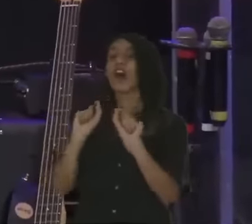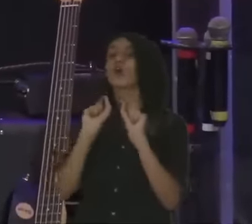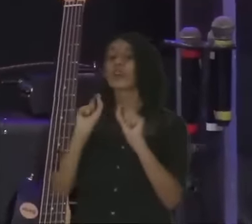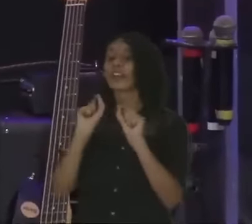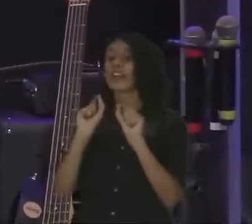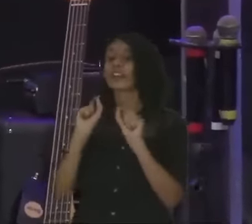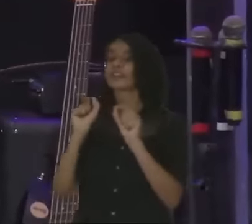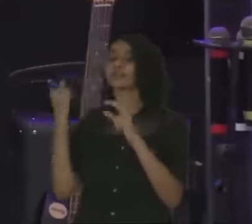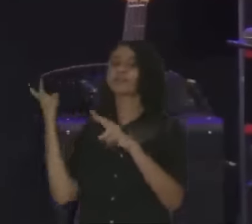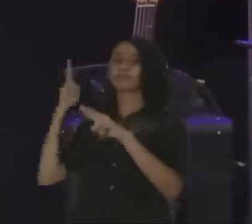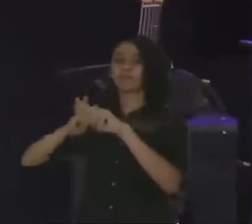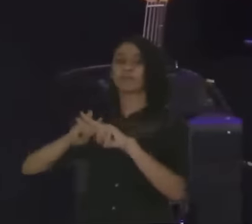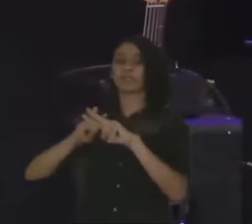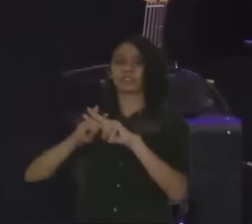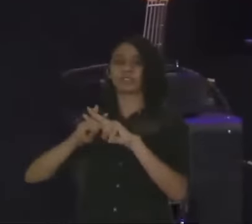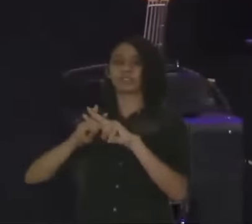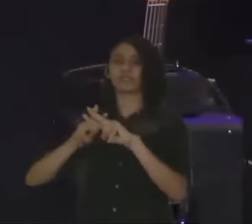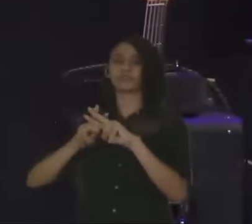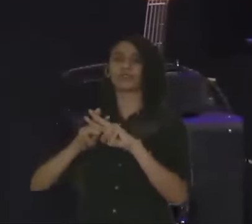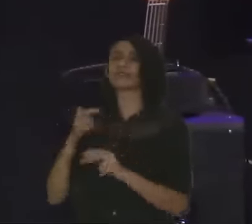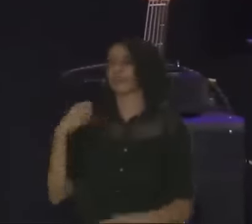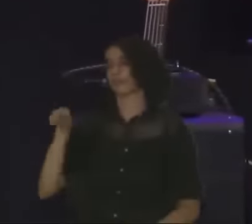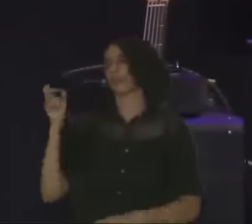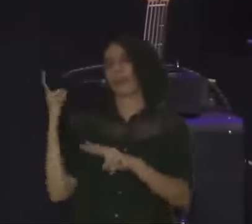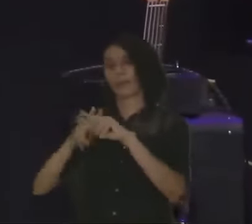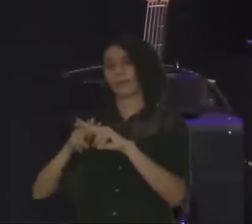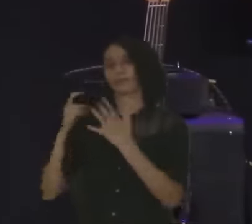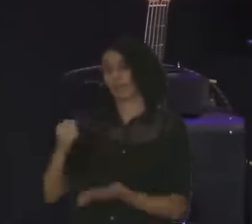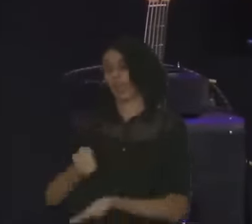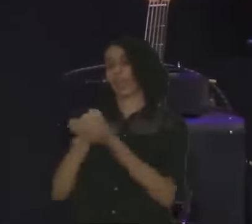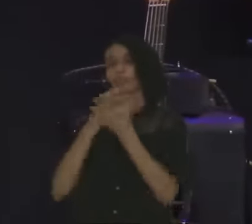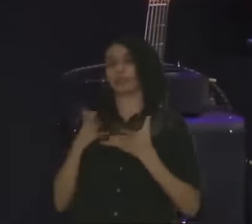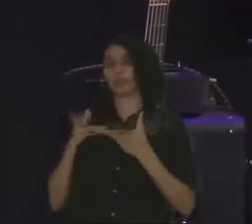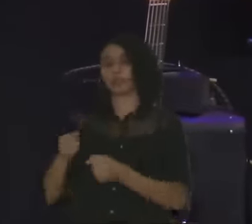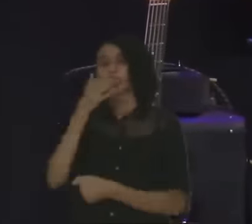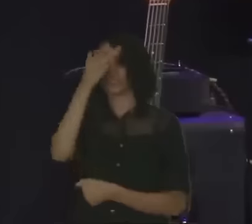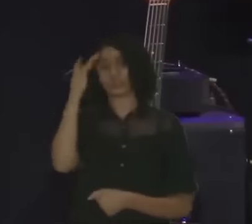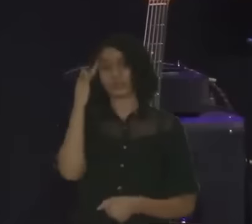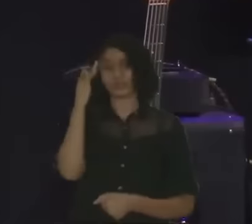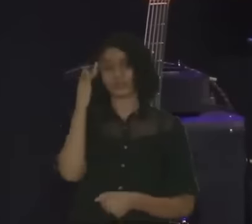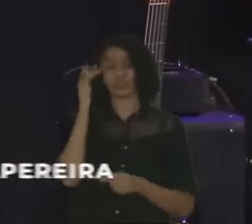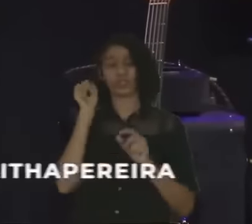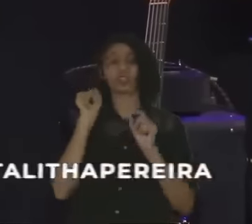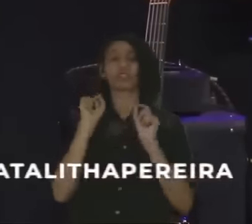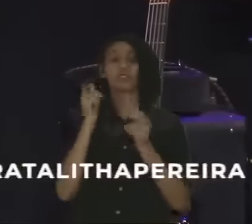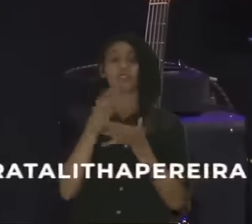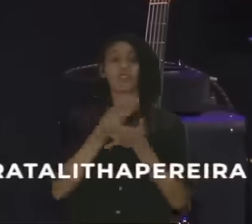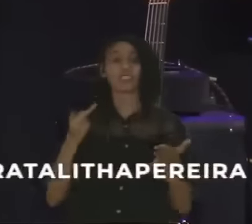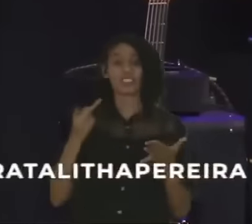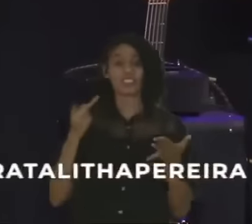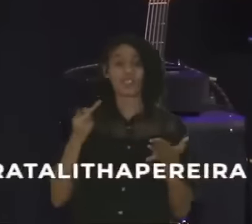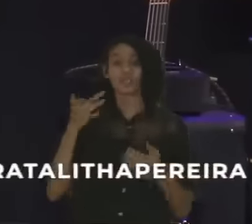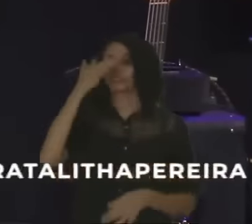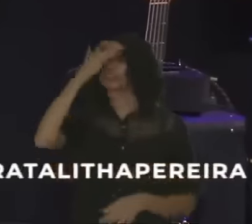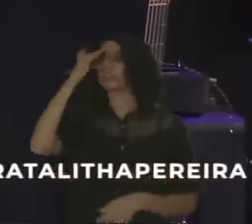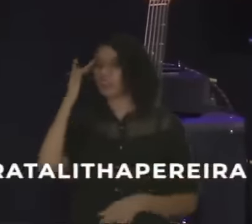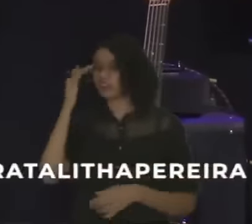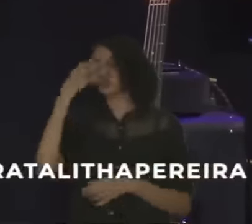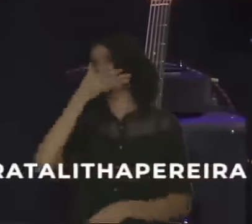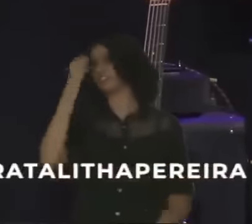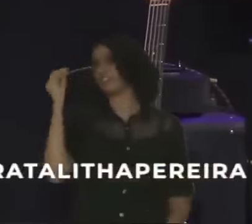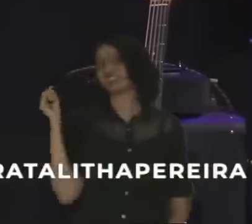foi para prisão onde ajudou todo mundo e todo mundo se esqueceu dele mas ele permaneceu firme até